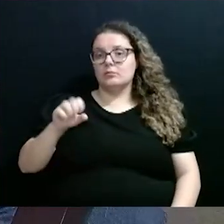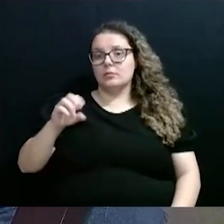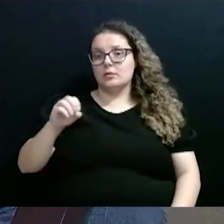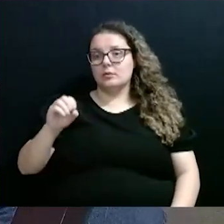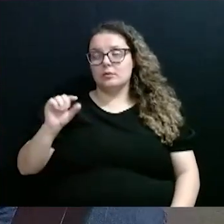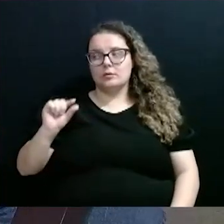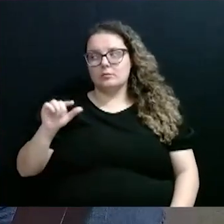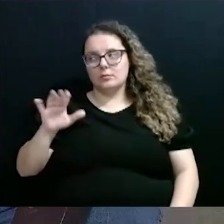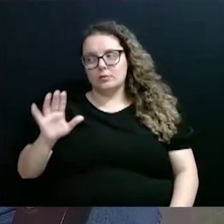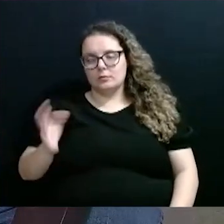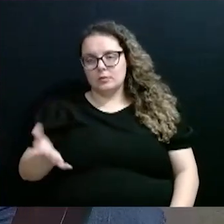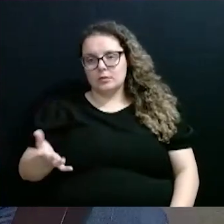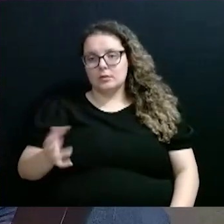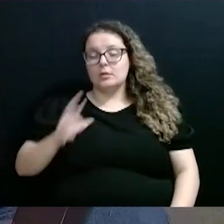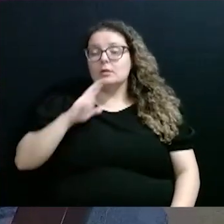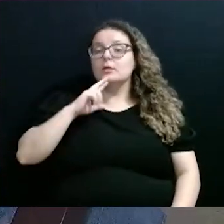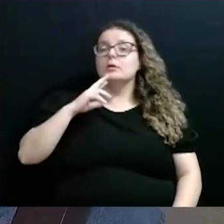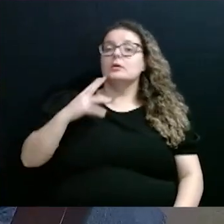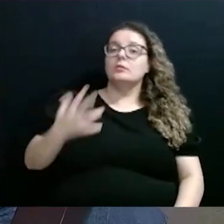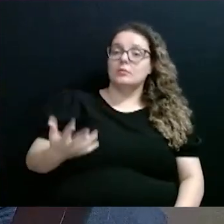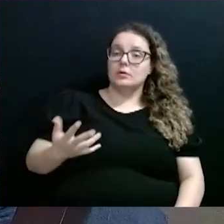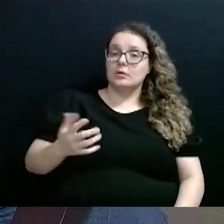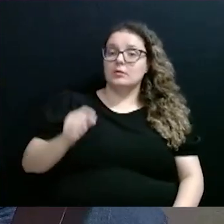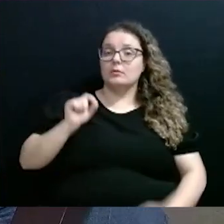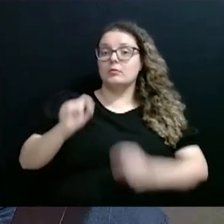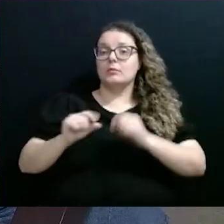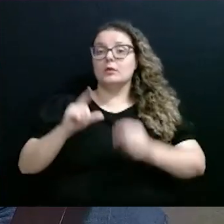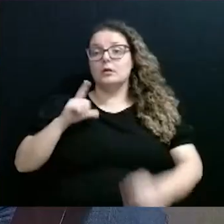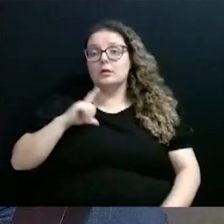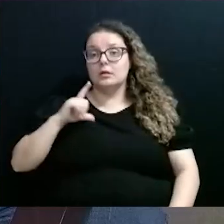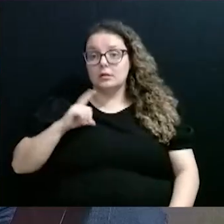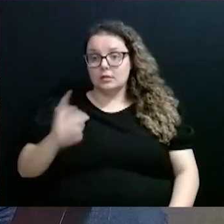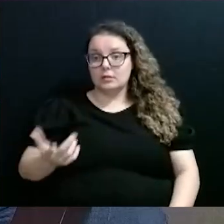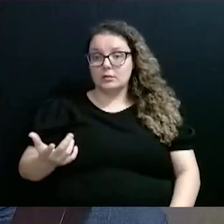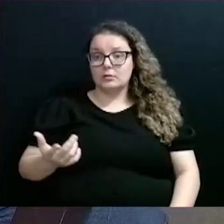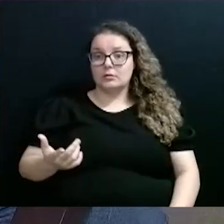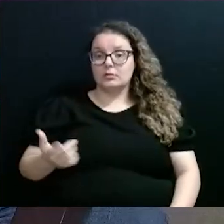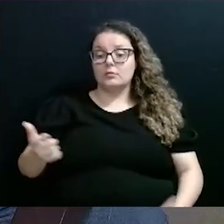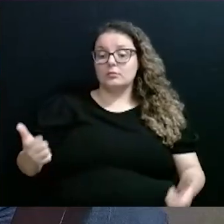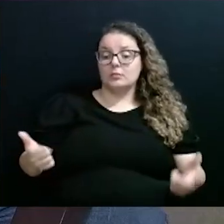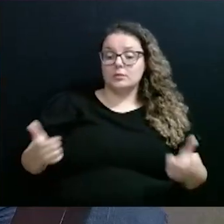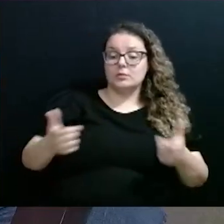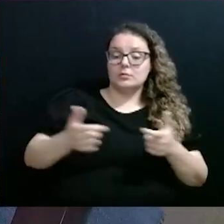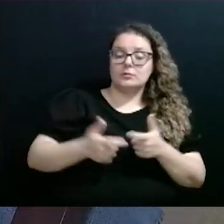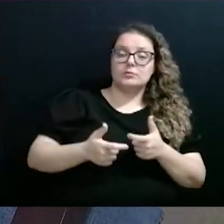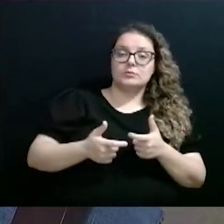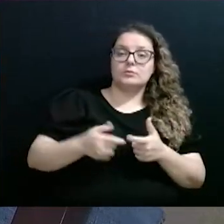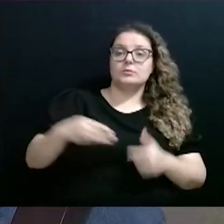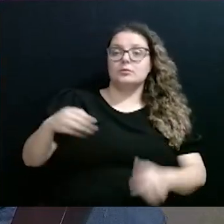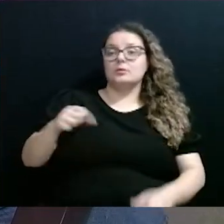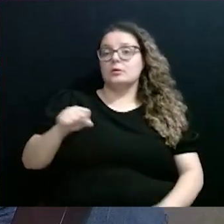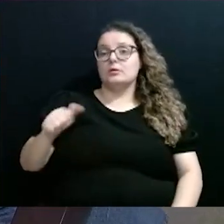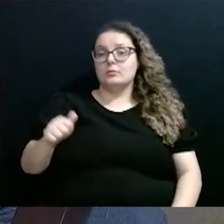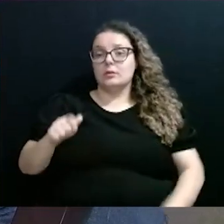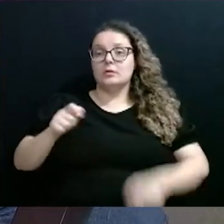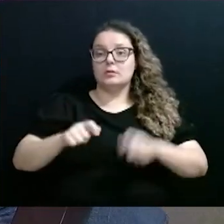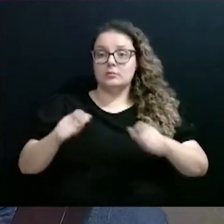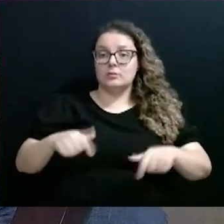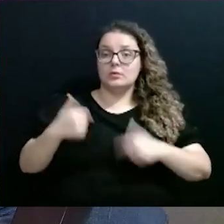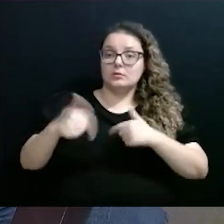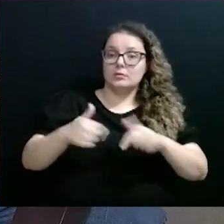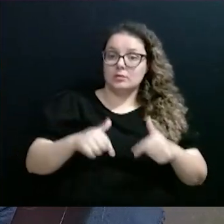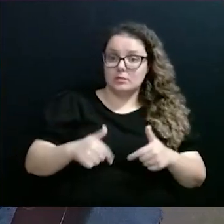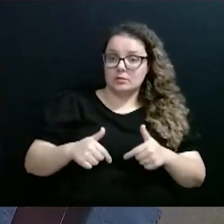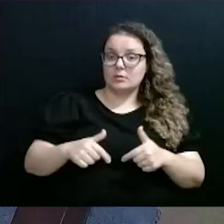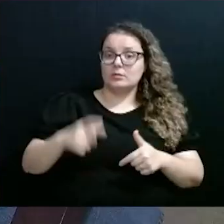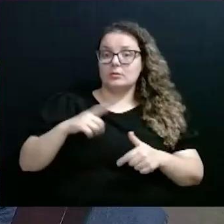tá? Resultado, o que a gente tem é uma diminuição da massa de pessoas e trabalhadores que vai